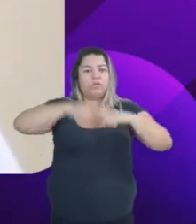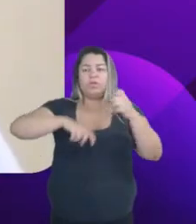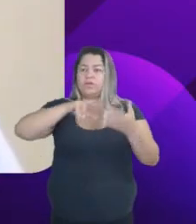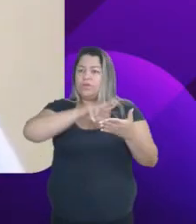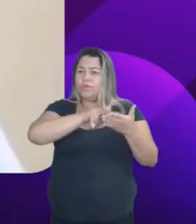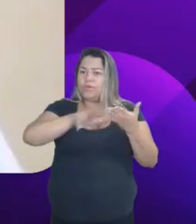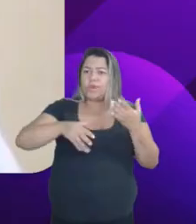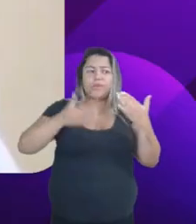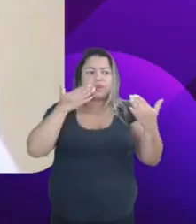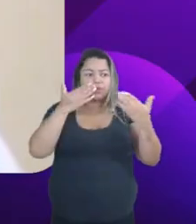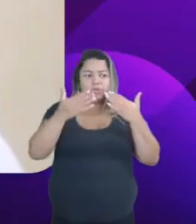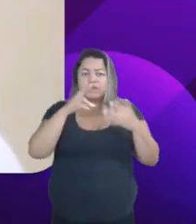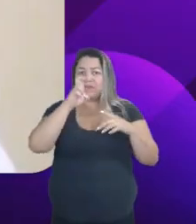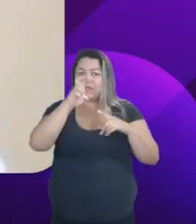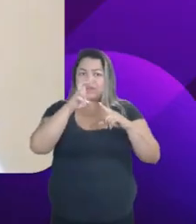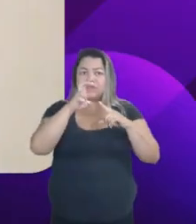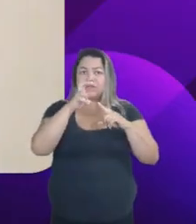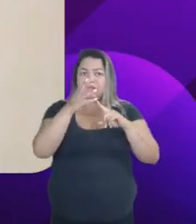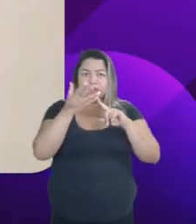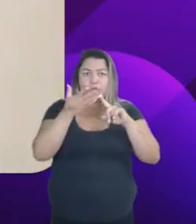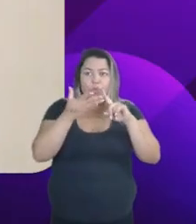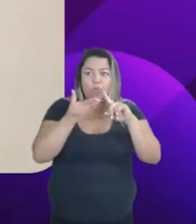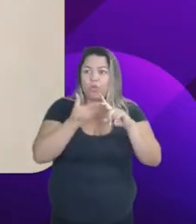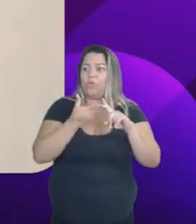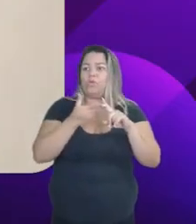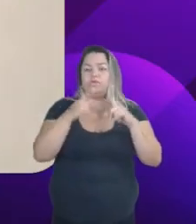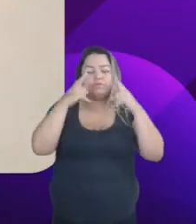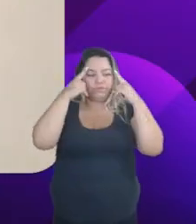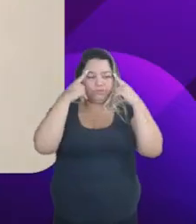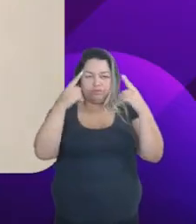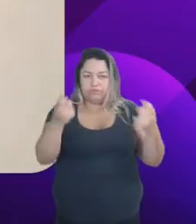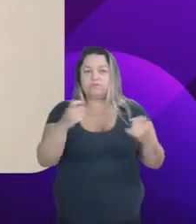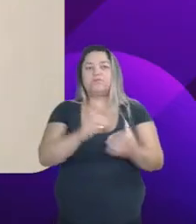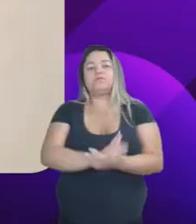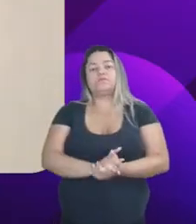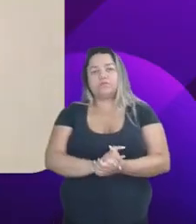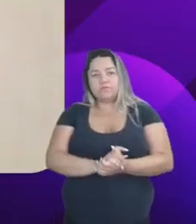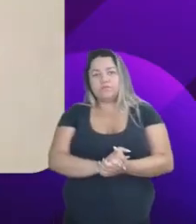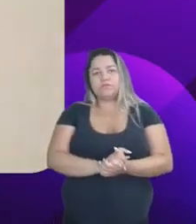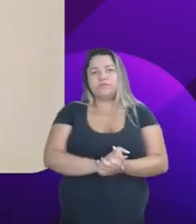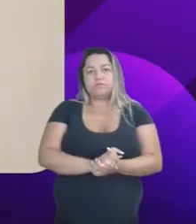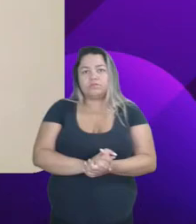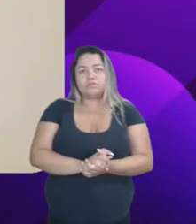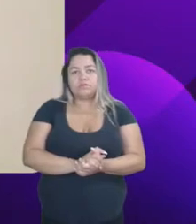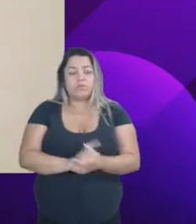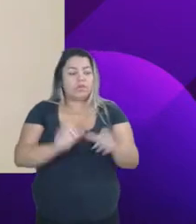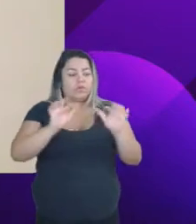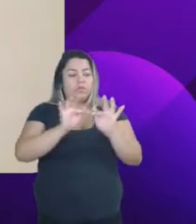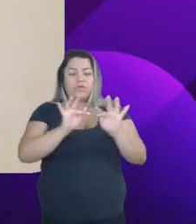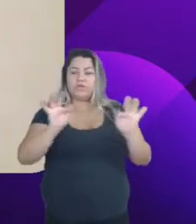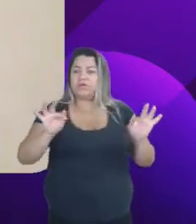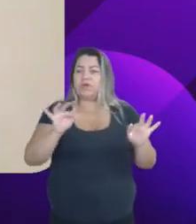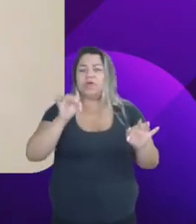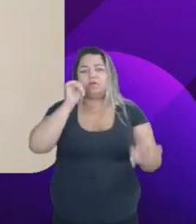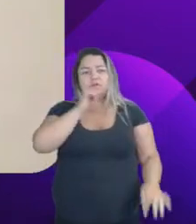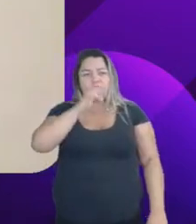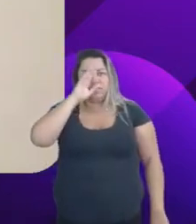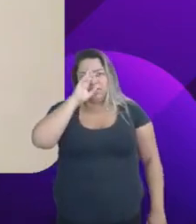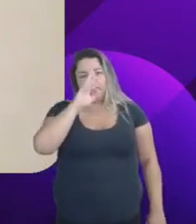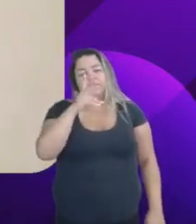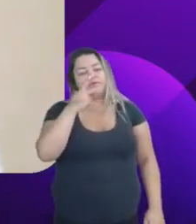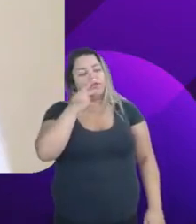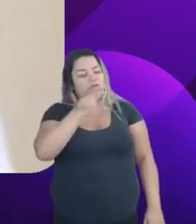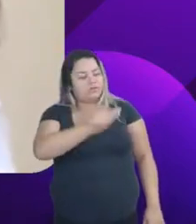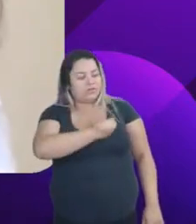e psicológica. São 5 os tipos de violência. E essa violência psicológica ainda traz uma frase que as senhoras devem ter repetido nas